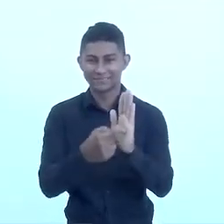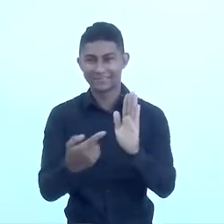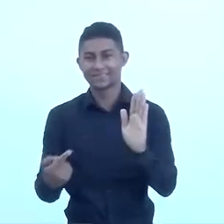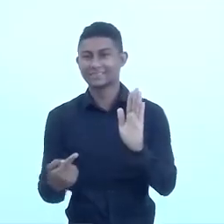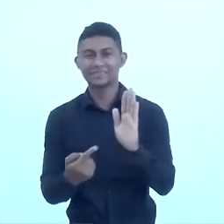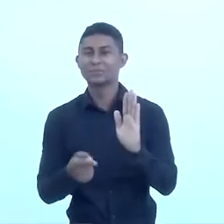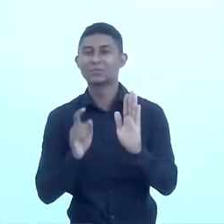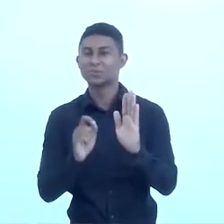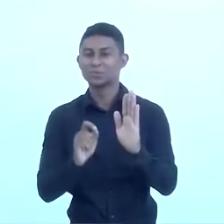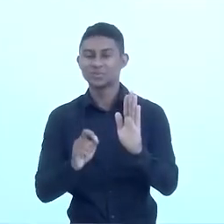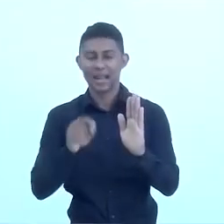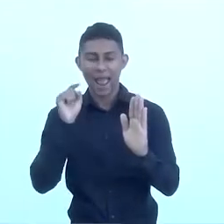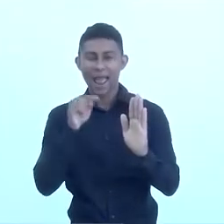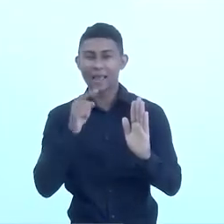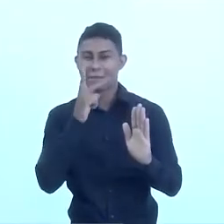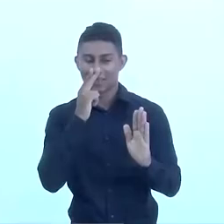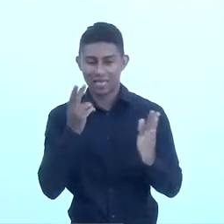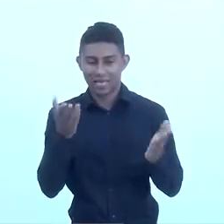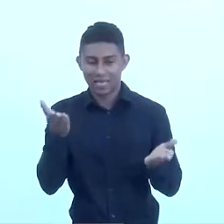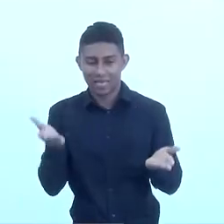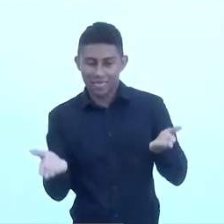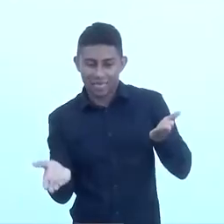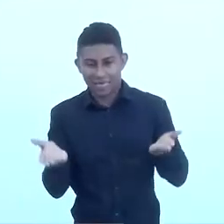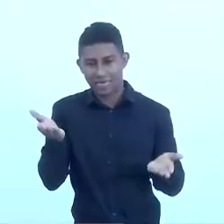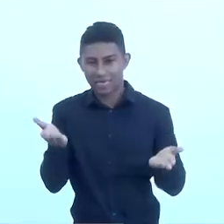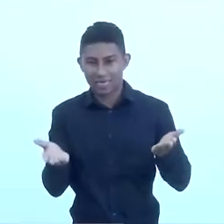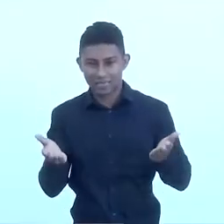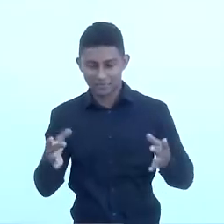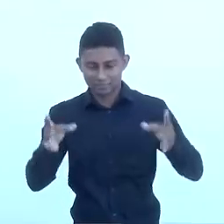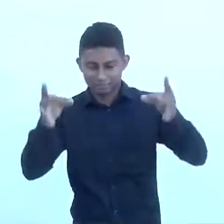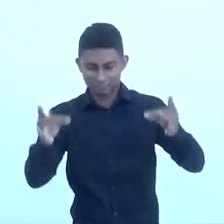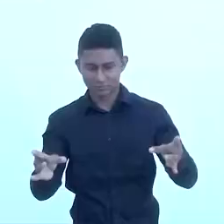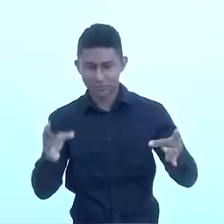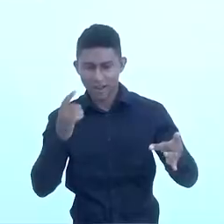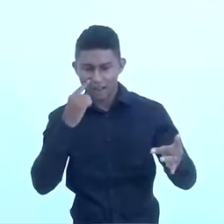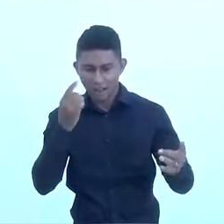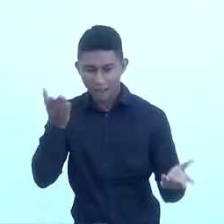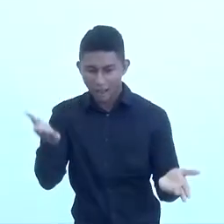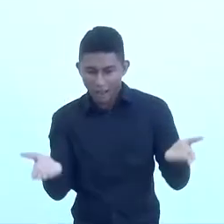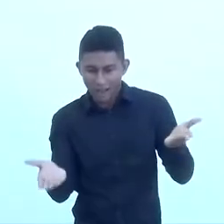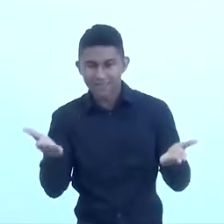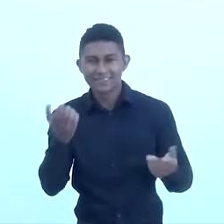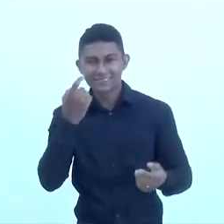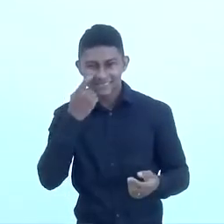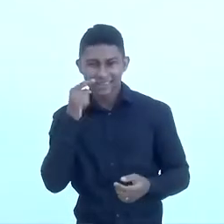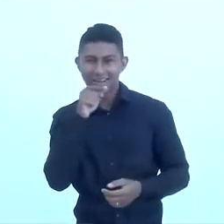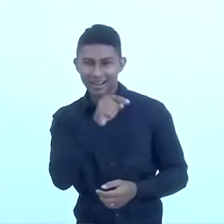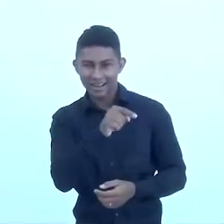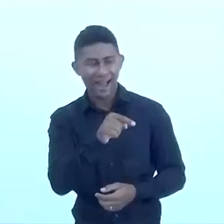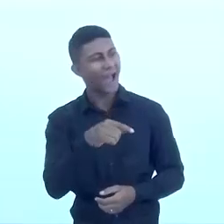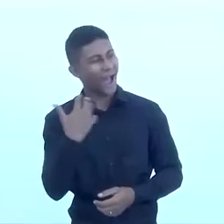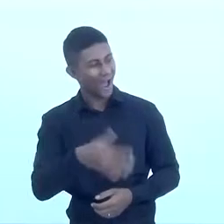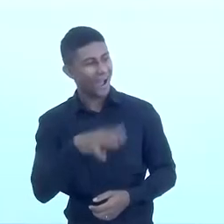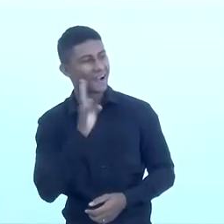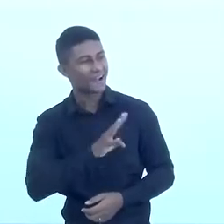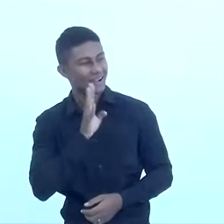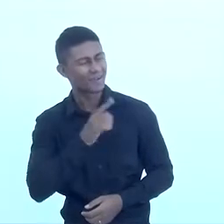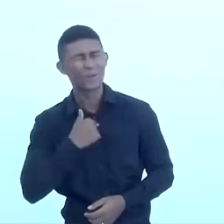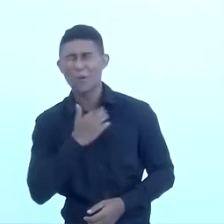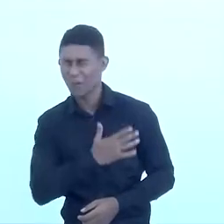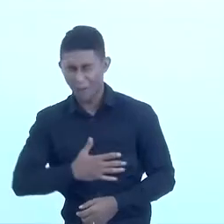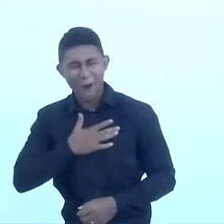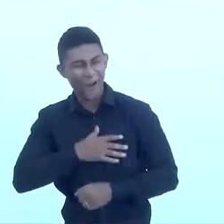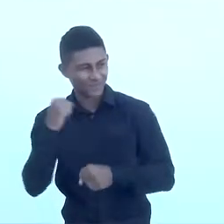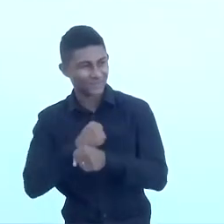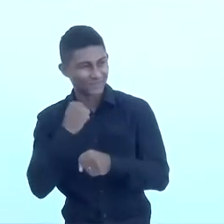afeto, né? Um instrumento do pedreiro, né? Que barato! O nível, né? O nível. Eu